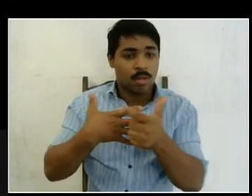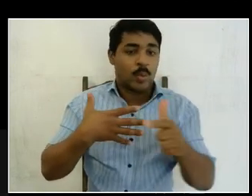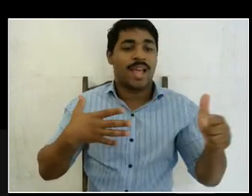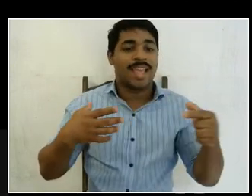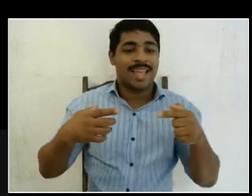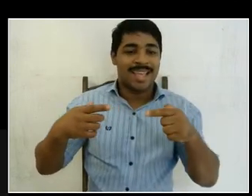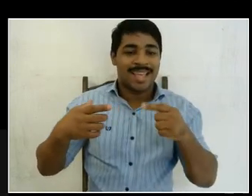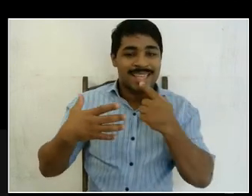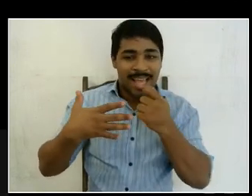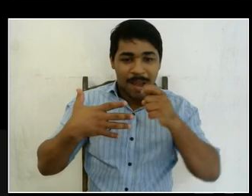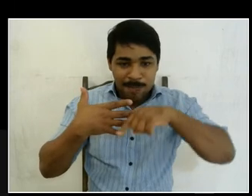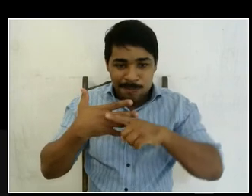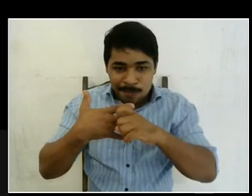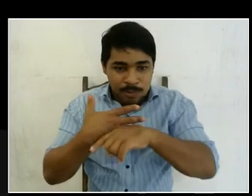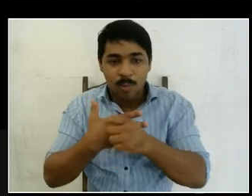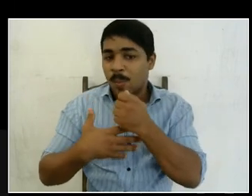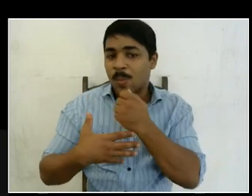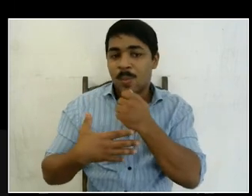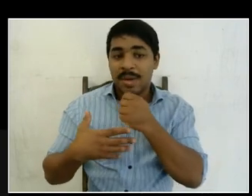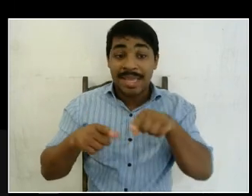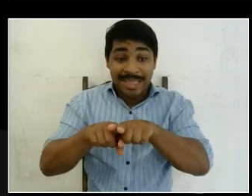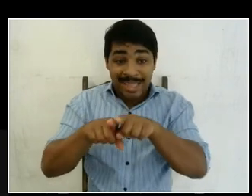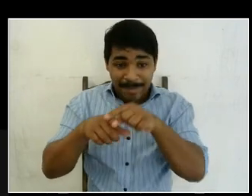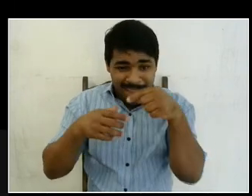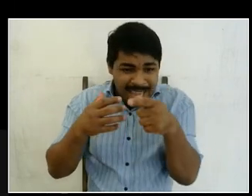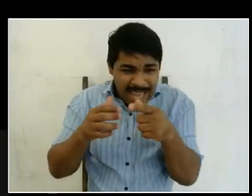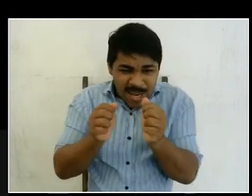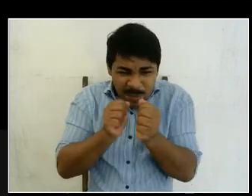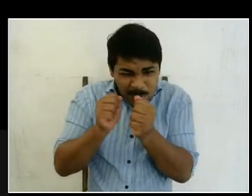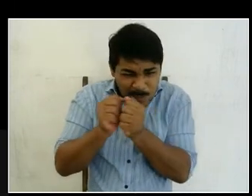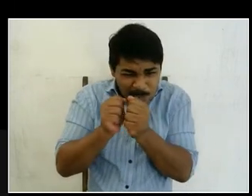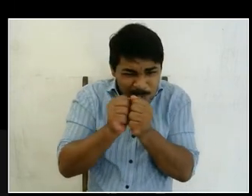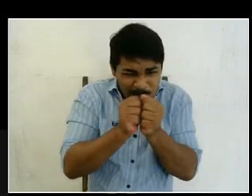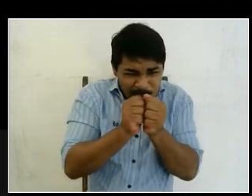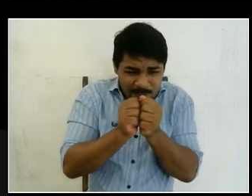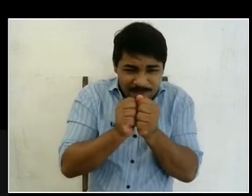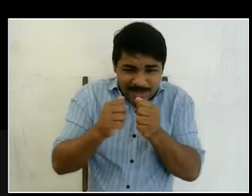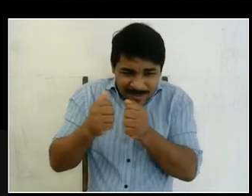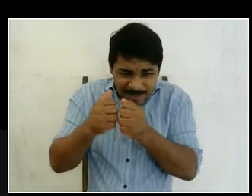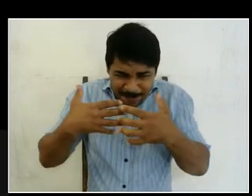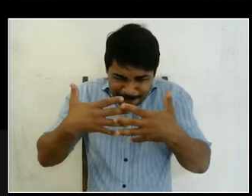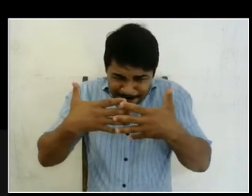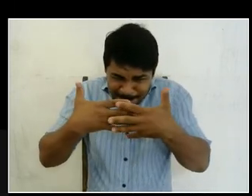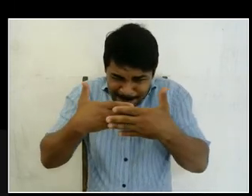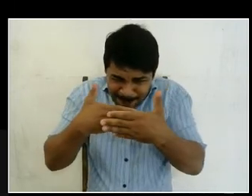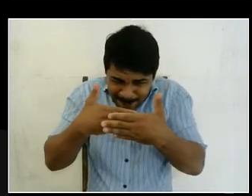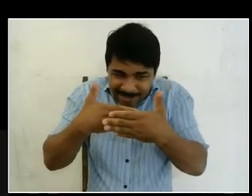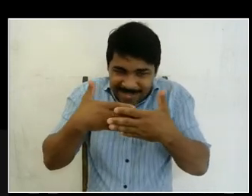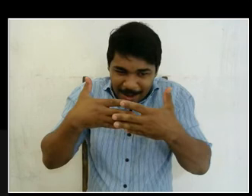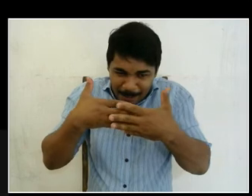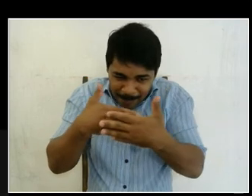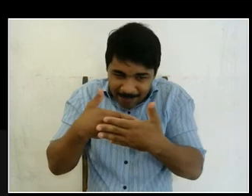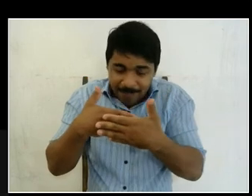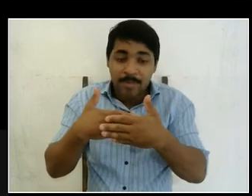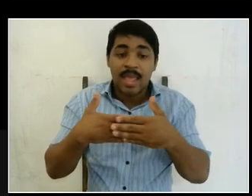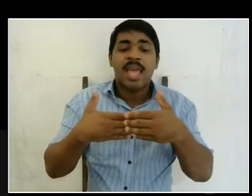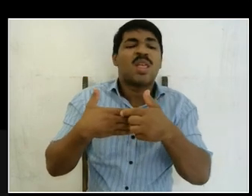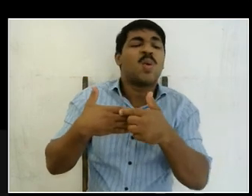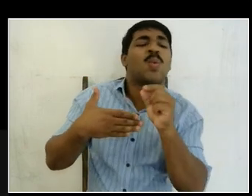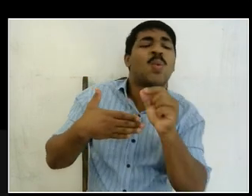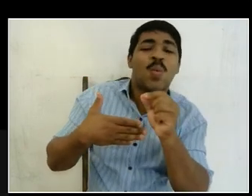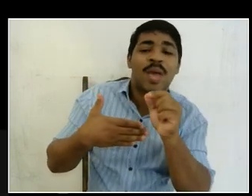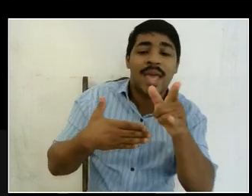juntinhas, bem unidas. Esse tecido, ele serve para revestimento, então ele vai revestir o nosso corpo, como a